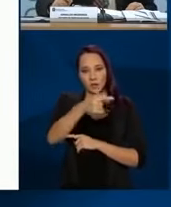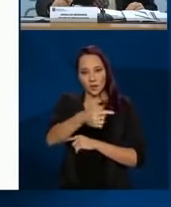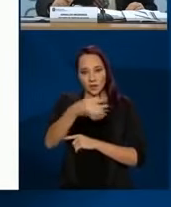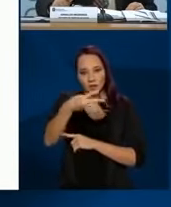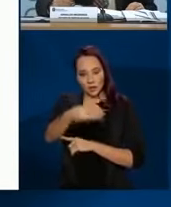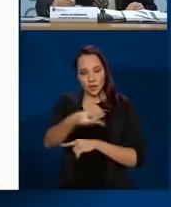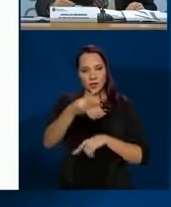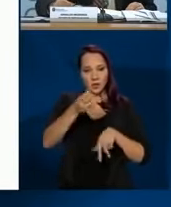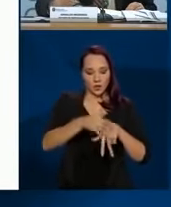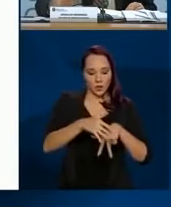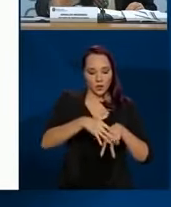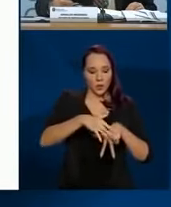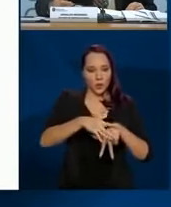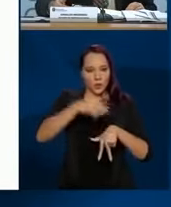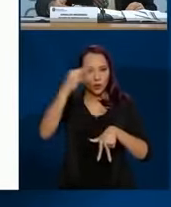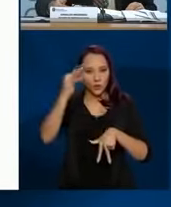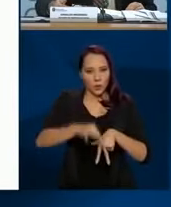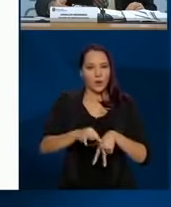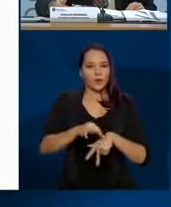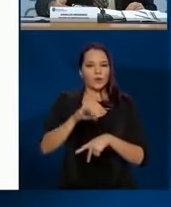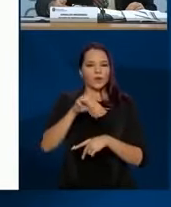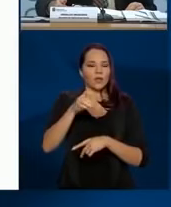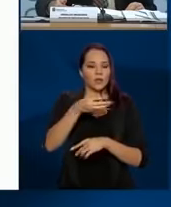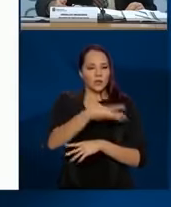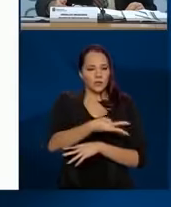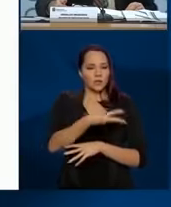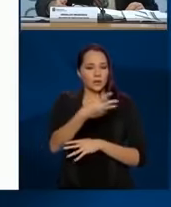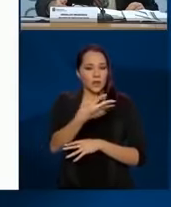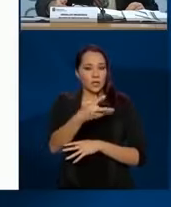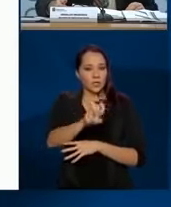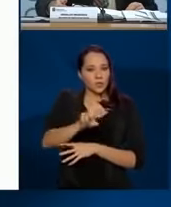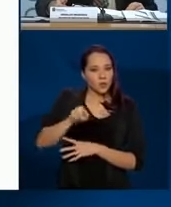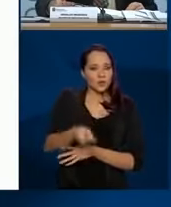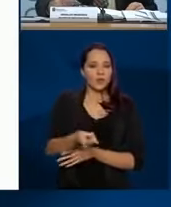33.573 casos registrados, na 30ª